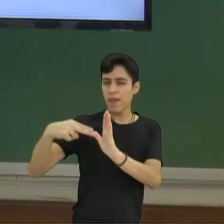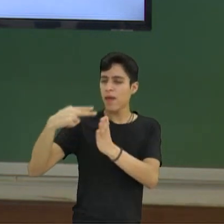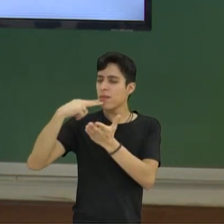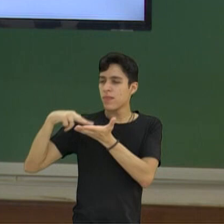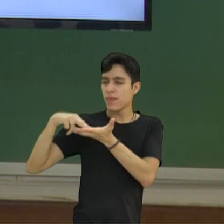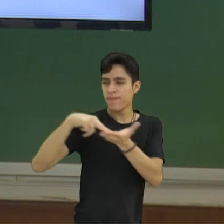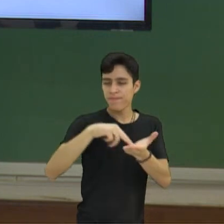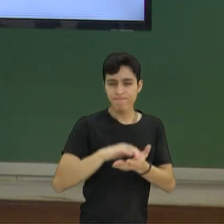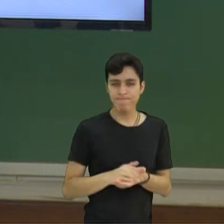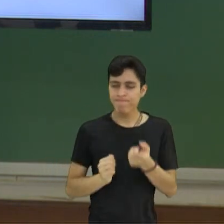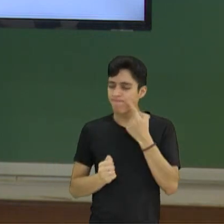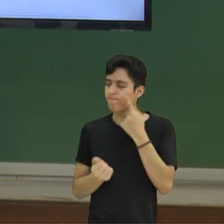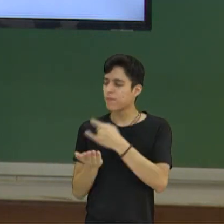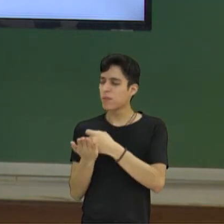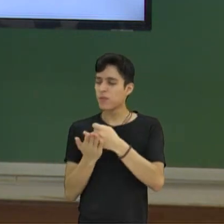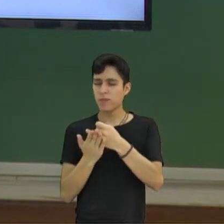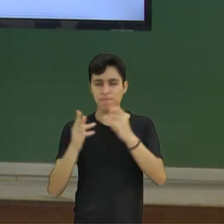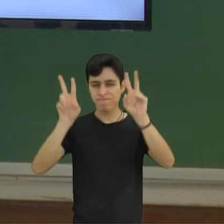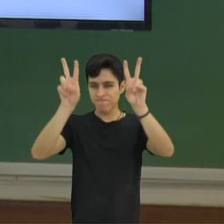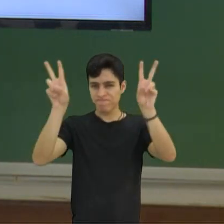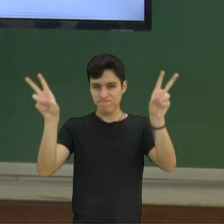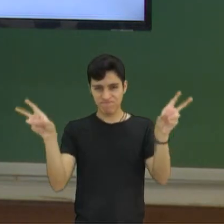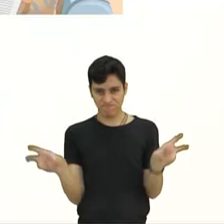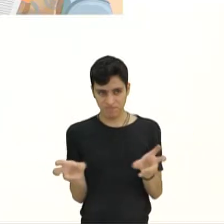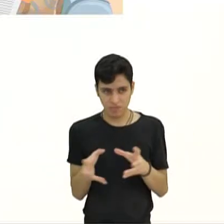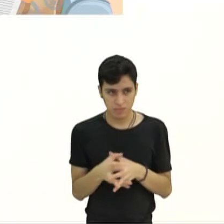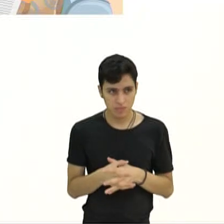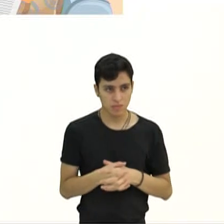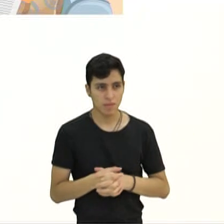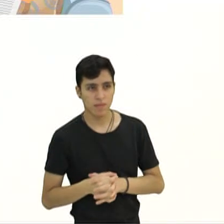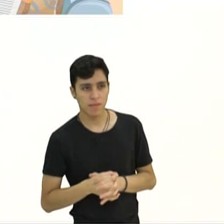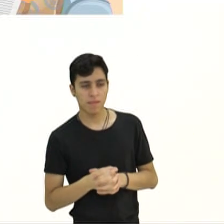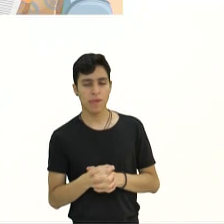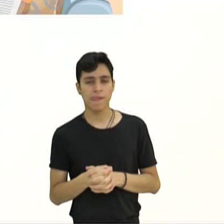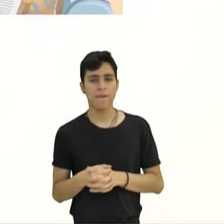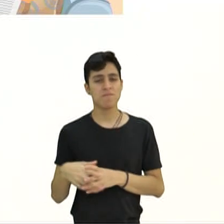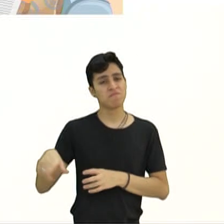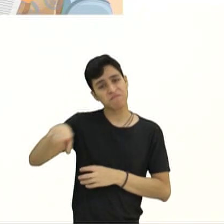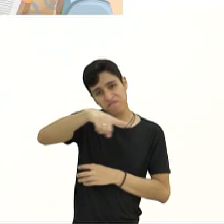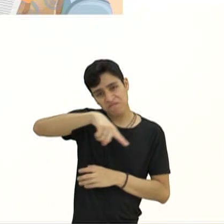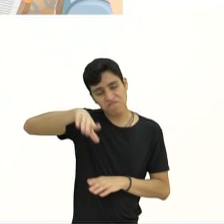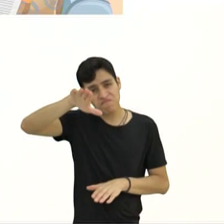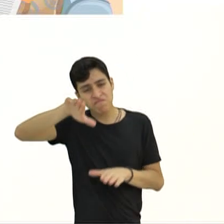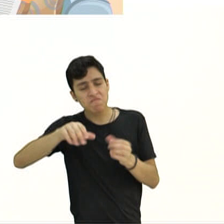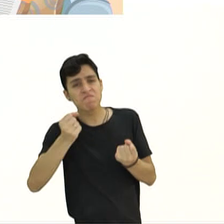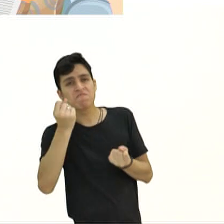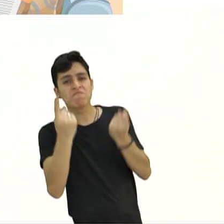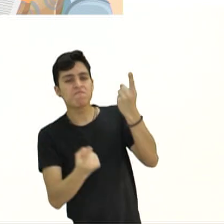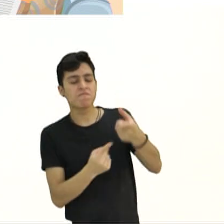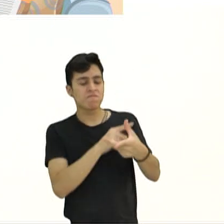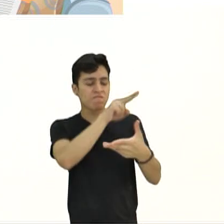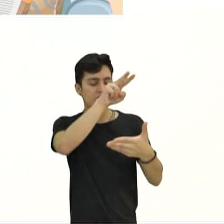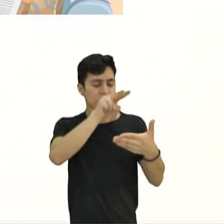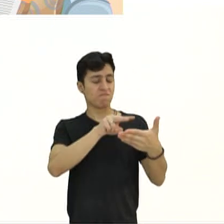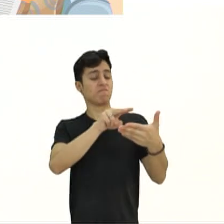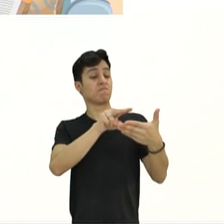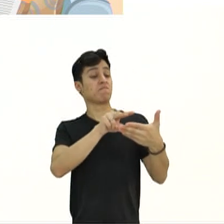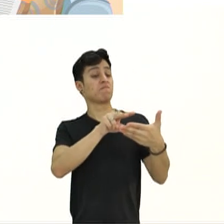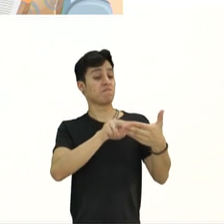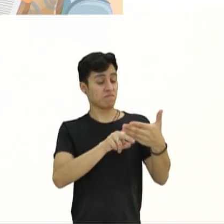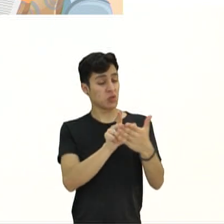nosso tema, entrando no tema. Algumas vezes você já leu um texto jornalístico e teve vontade